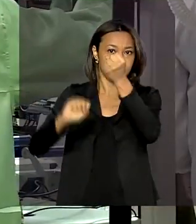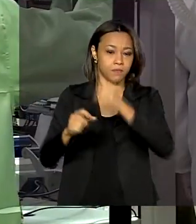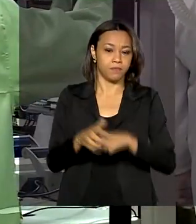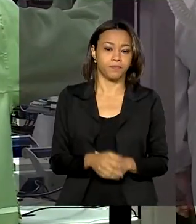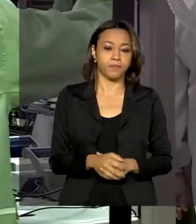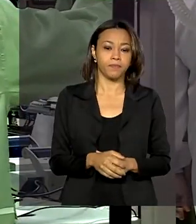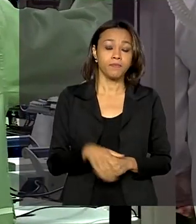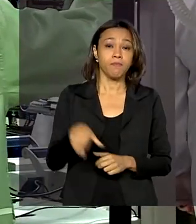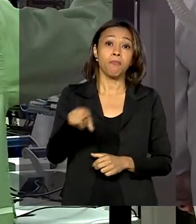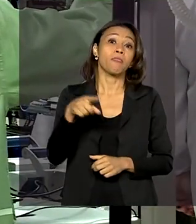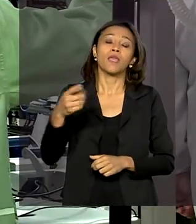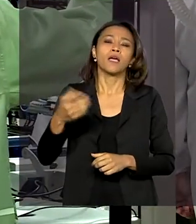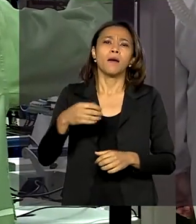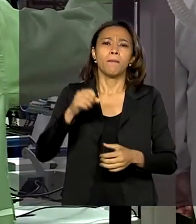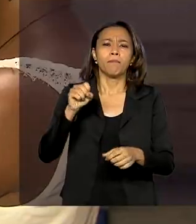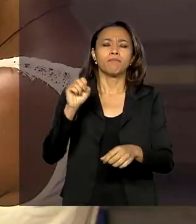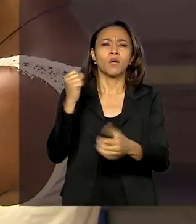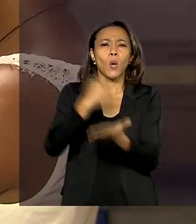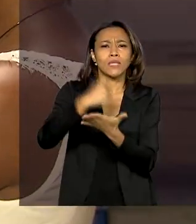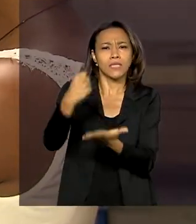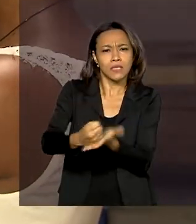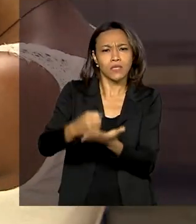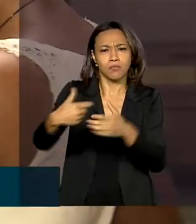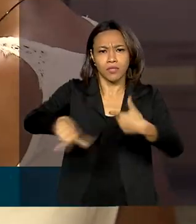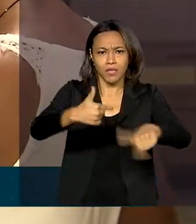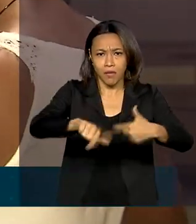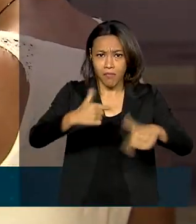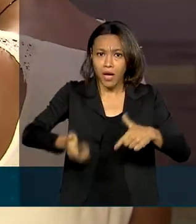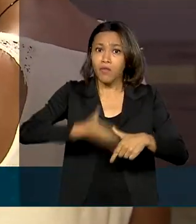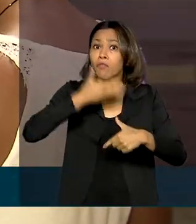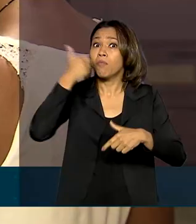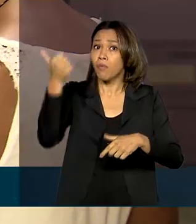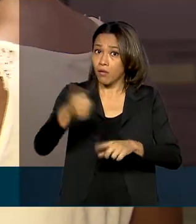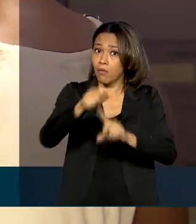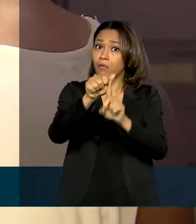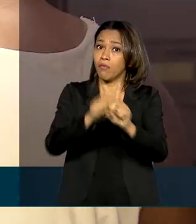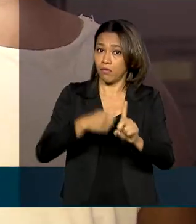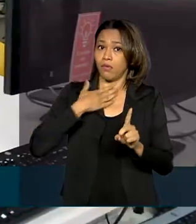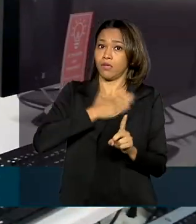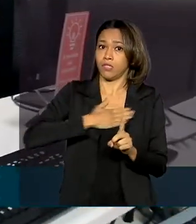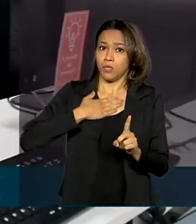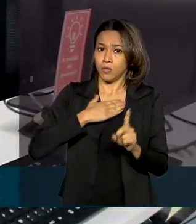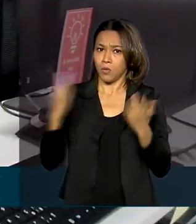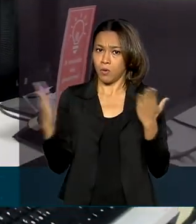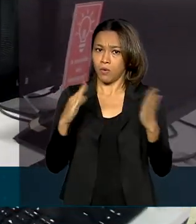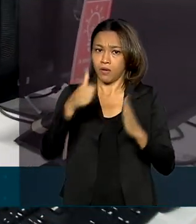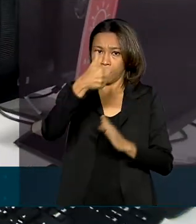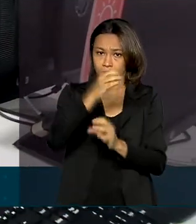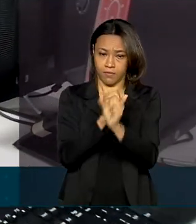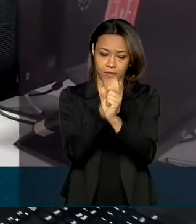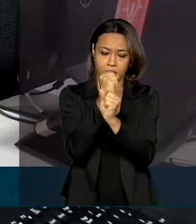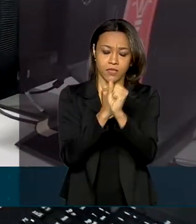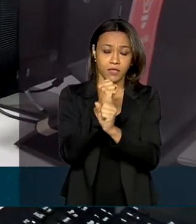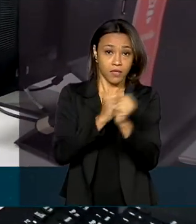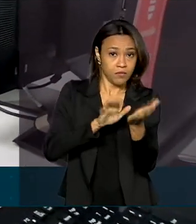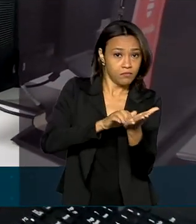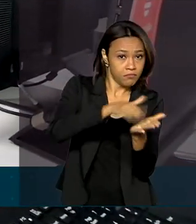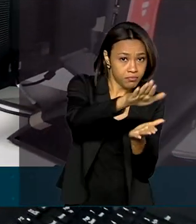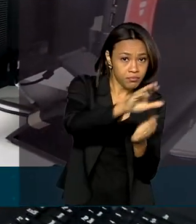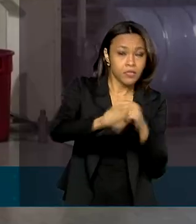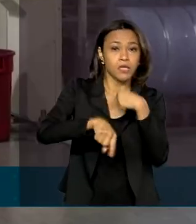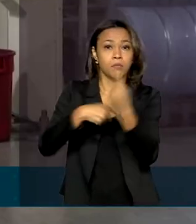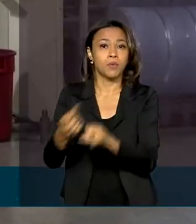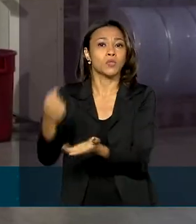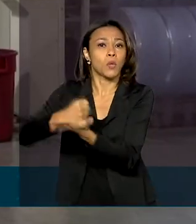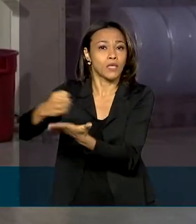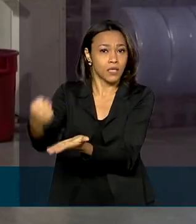Na geração de empregos, foi o melhor agosto dos últimos 10 anos. O saldo entre admissões e desligamentos